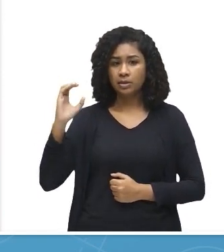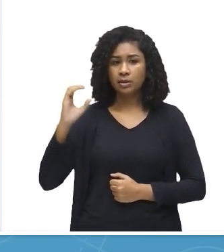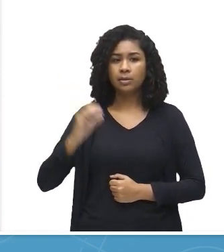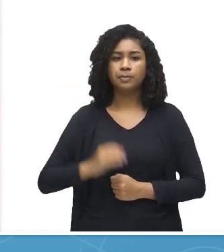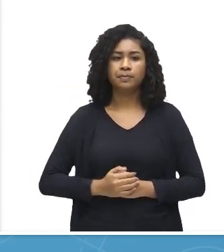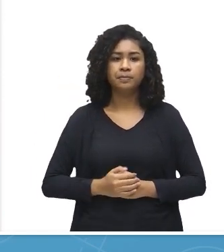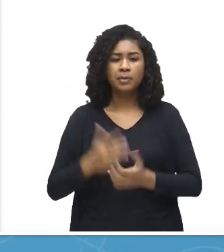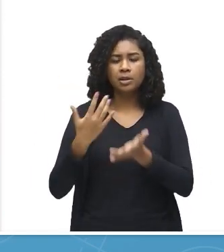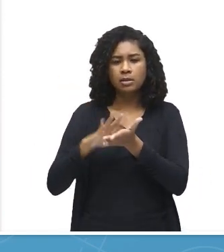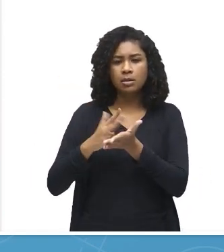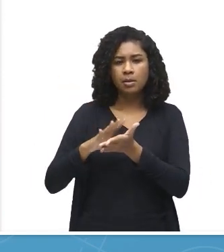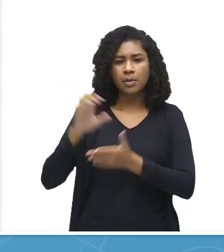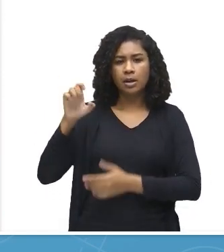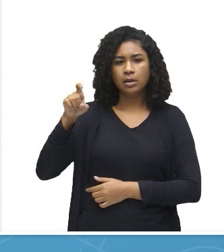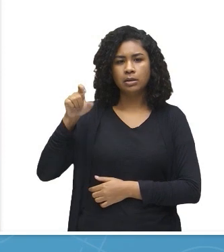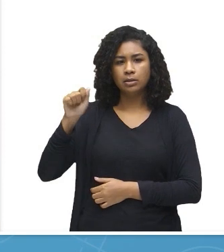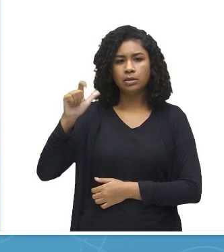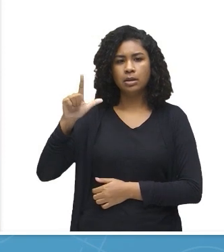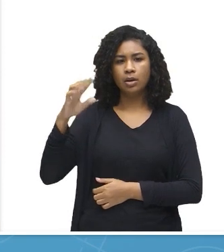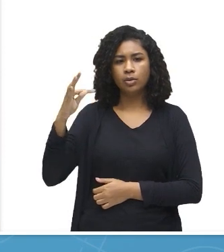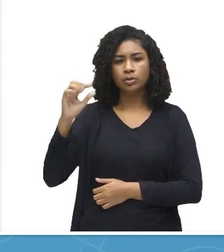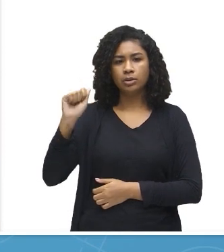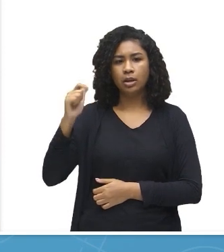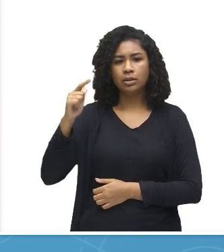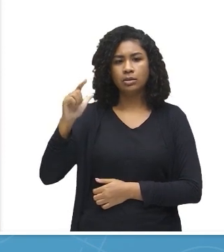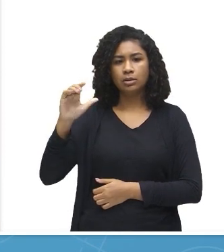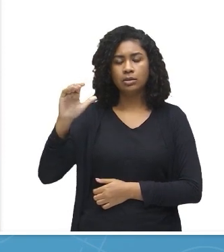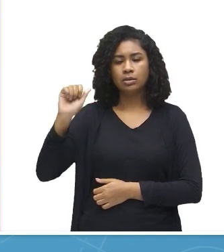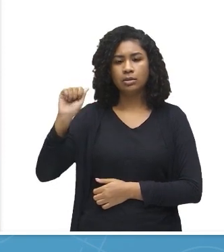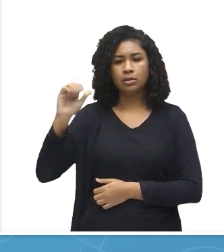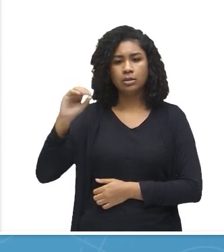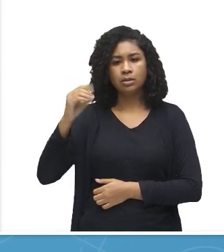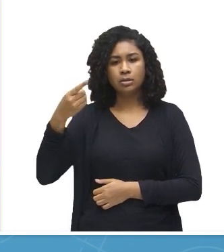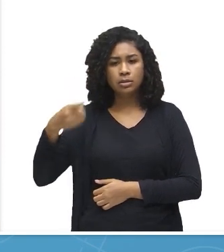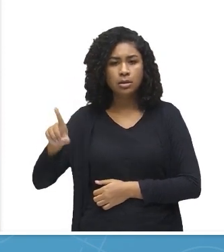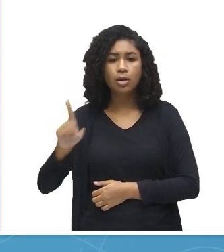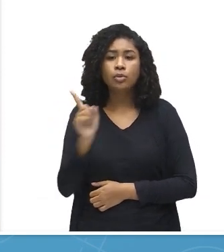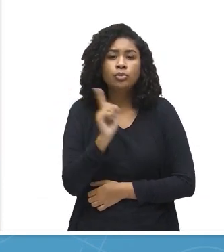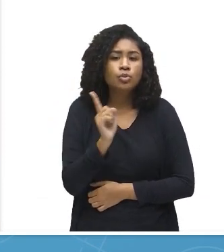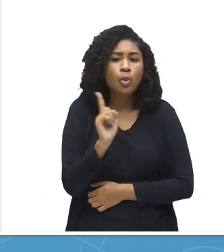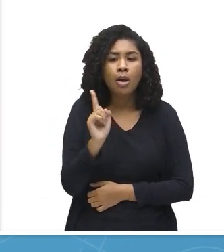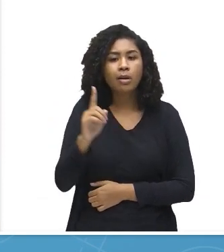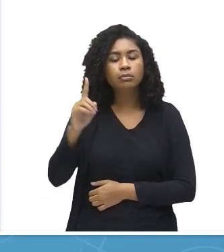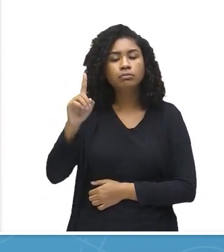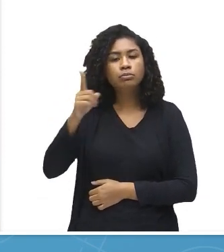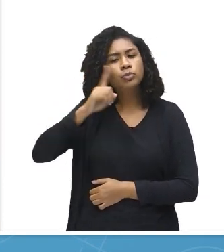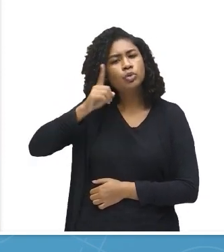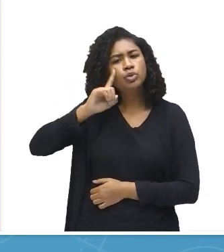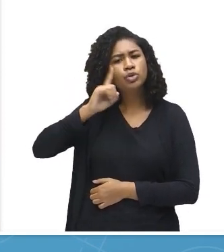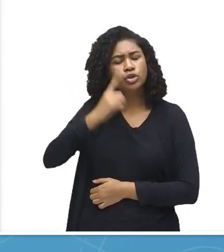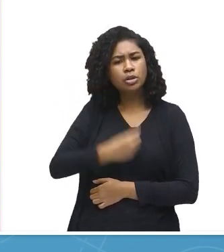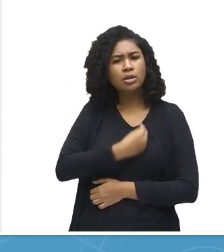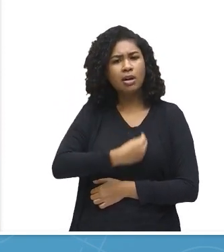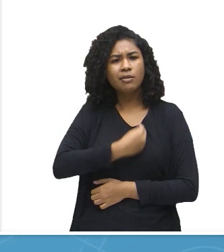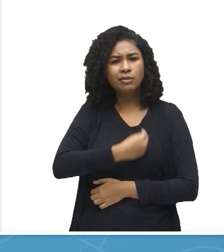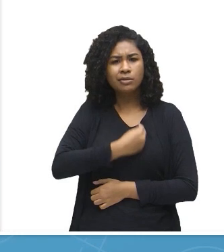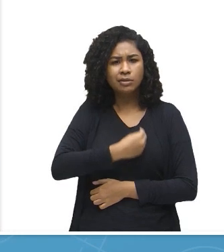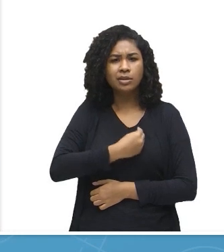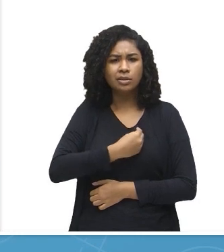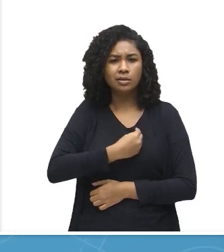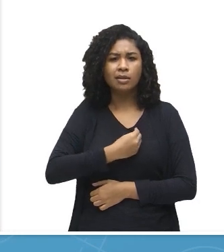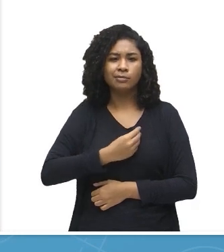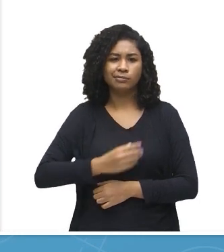Alternativa C. O samba-exaltação não possui letras do cotidiano do povo brasileiro, não ressaltando as favelas